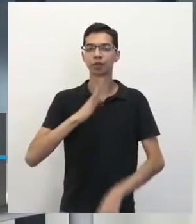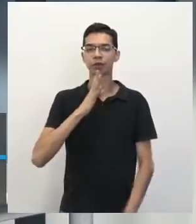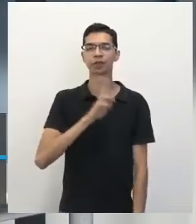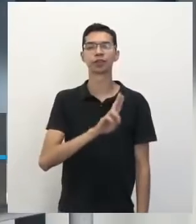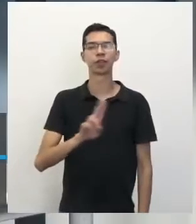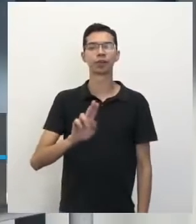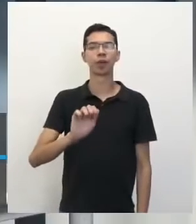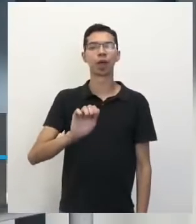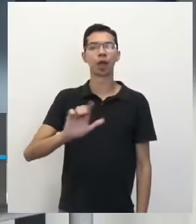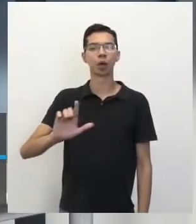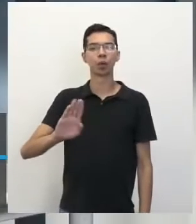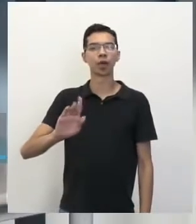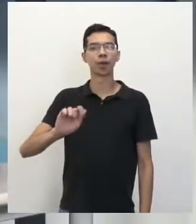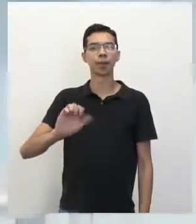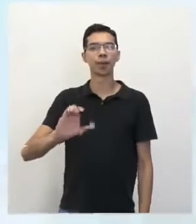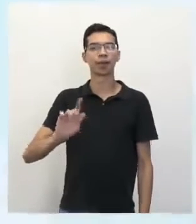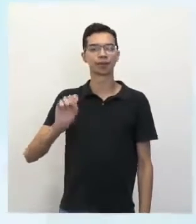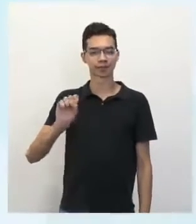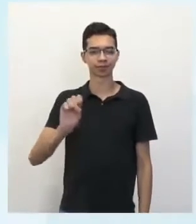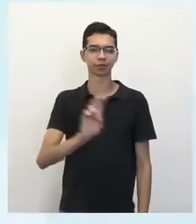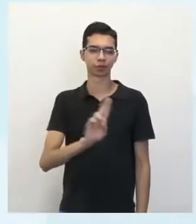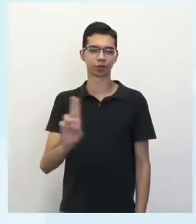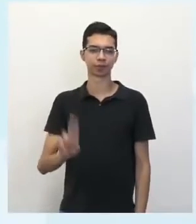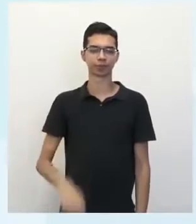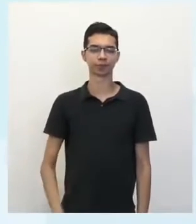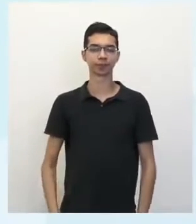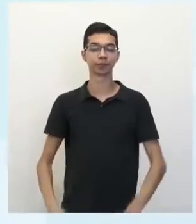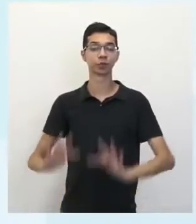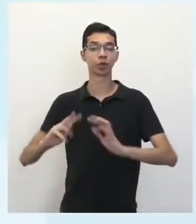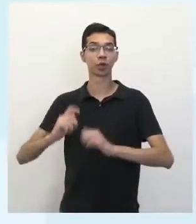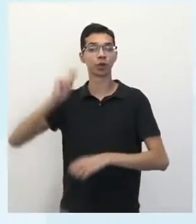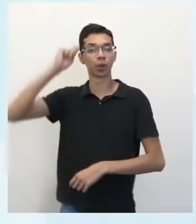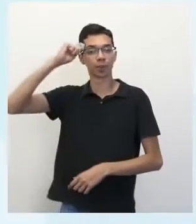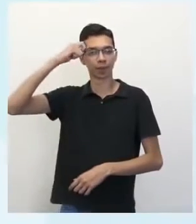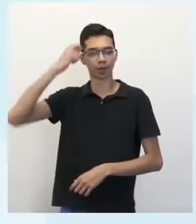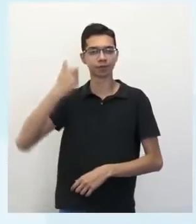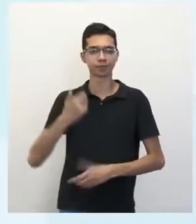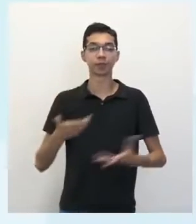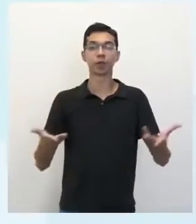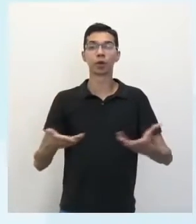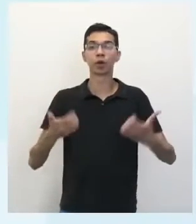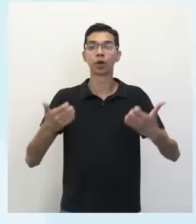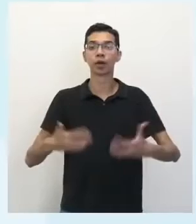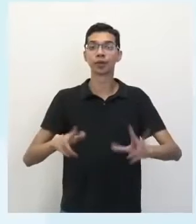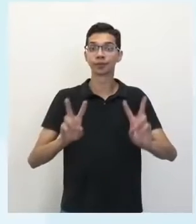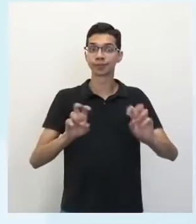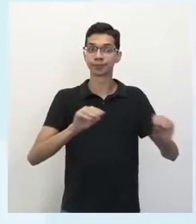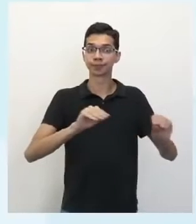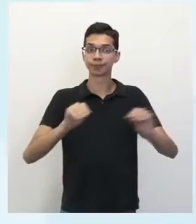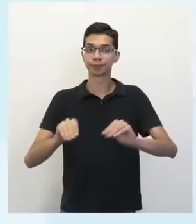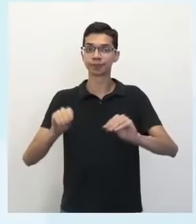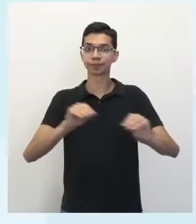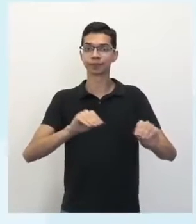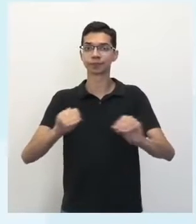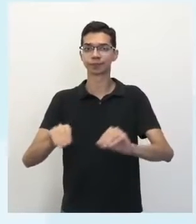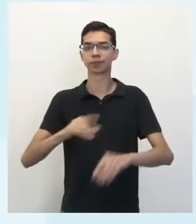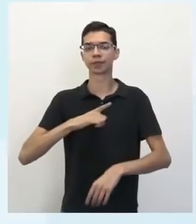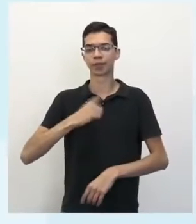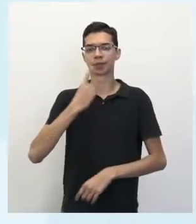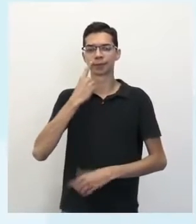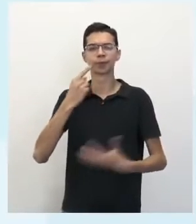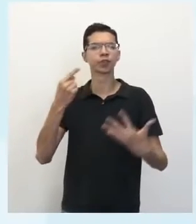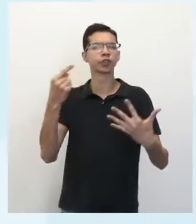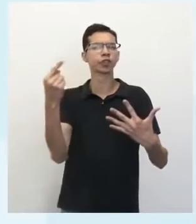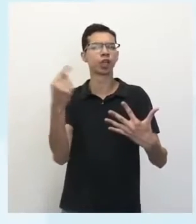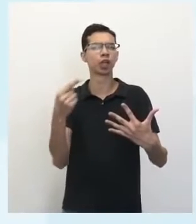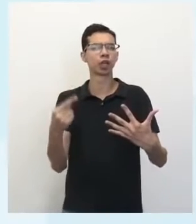Blacks. Vamos lá para a próxima tela, falar sobre aí os processos migratórios. Então nós temos aí os tipos de migrações, né,